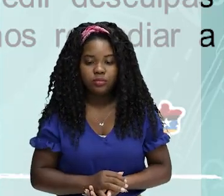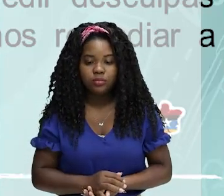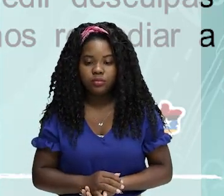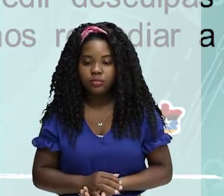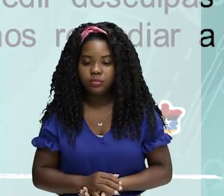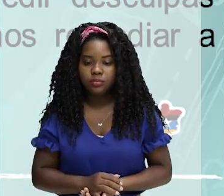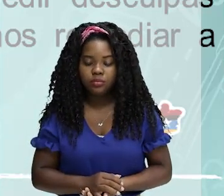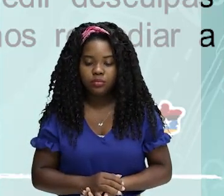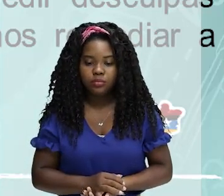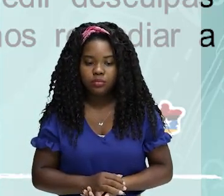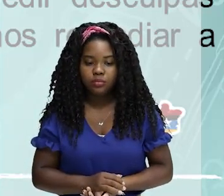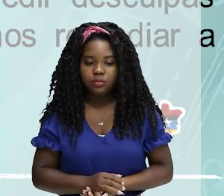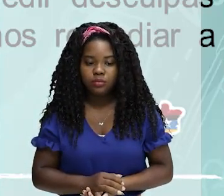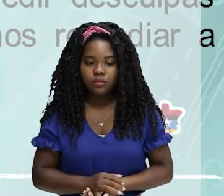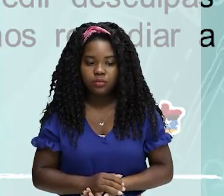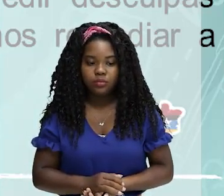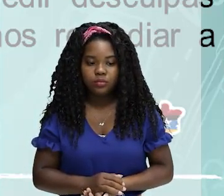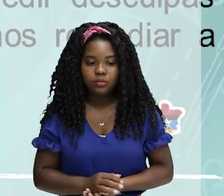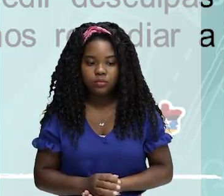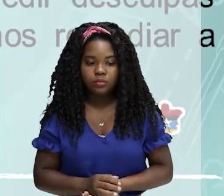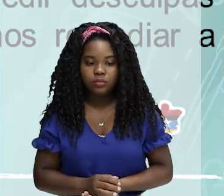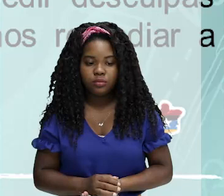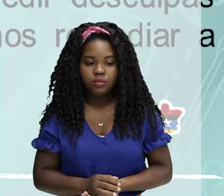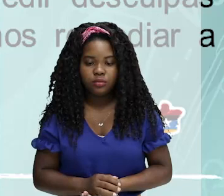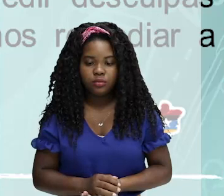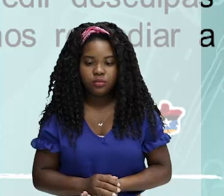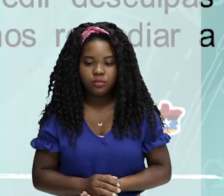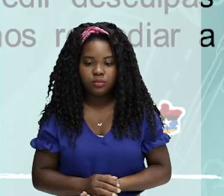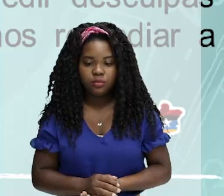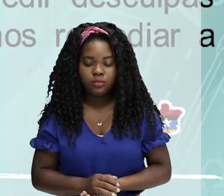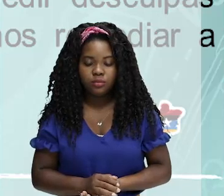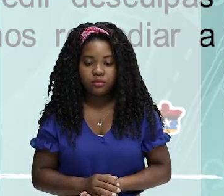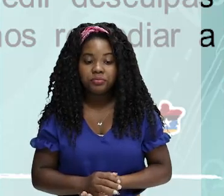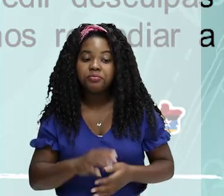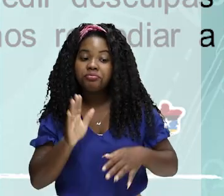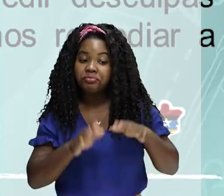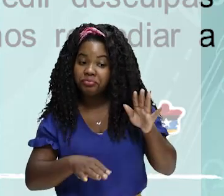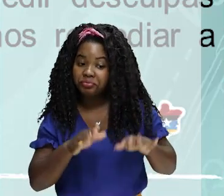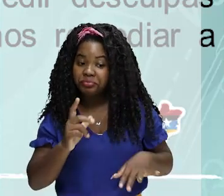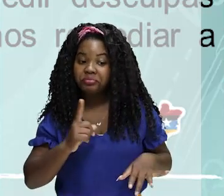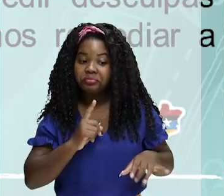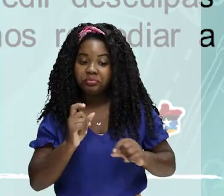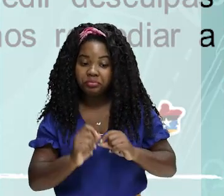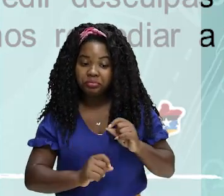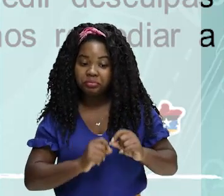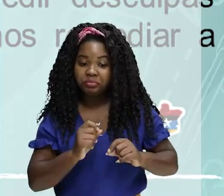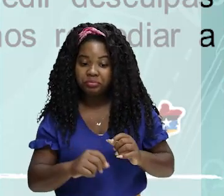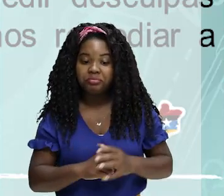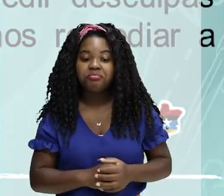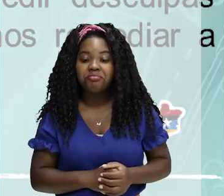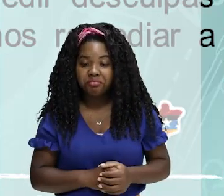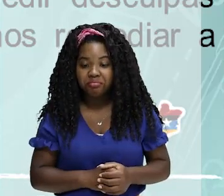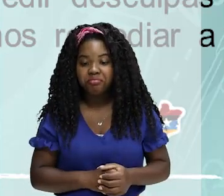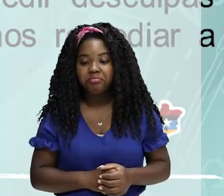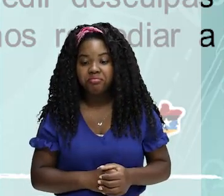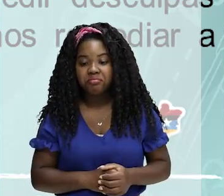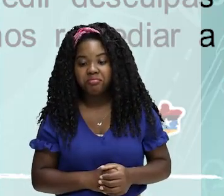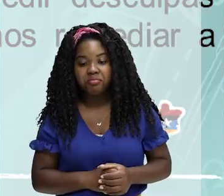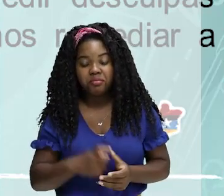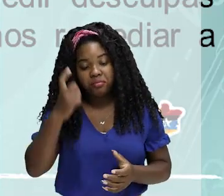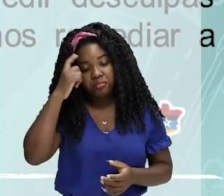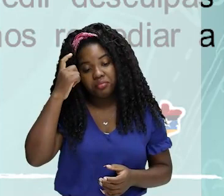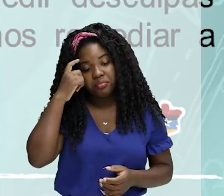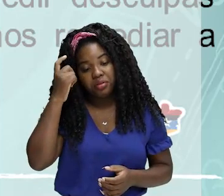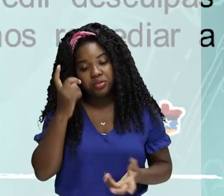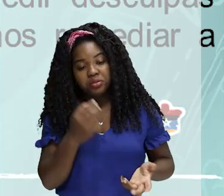al rechazar esse nuevo cliente, né? Talvez nós tenhamos agido errado, né?